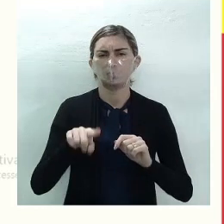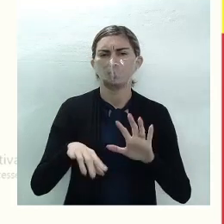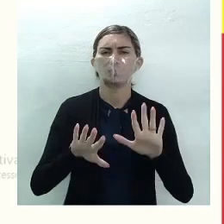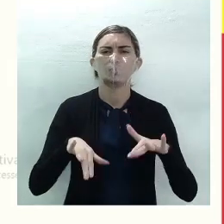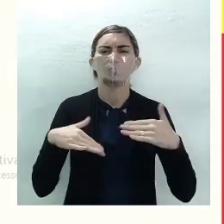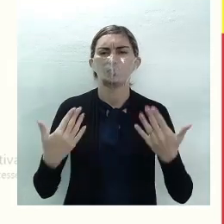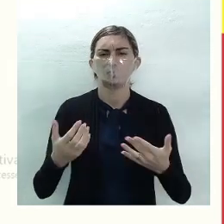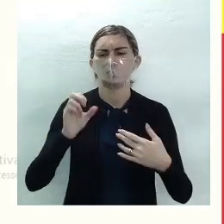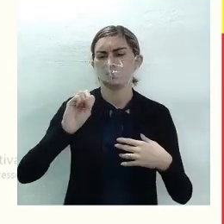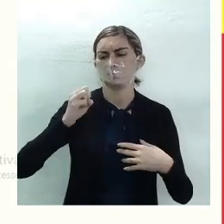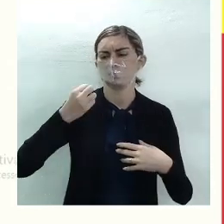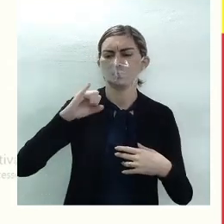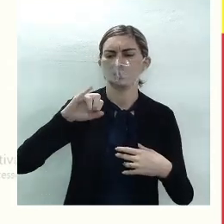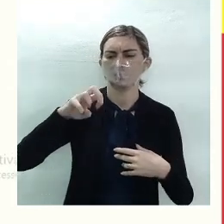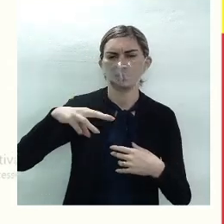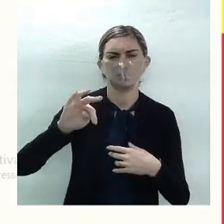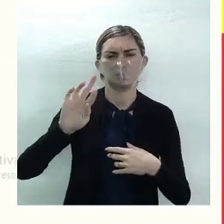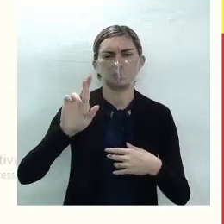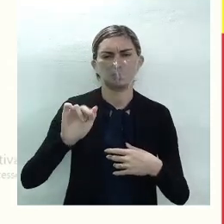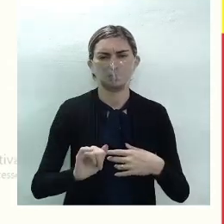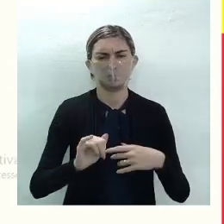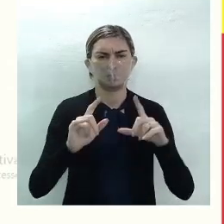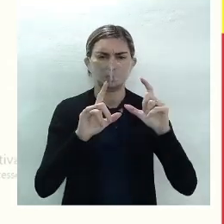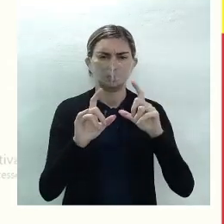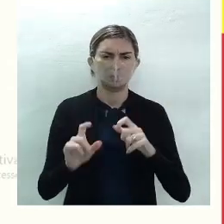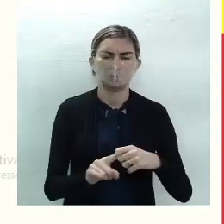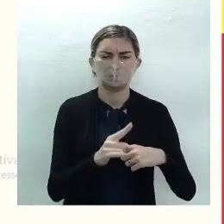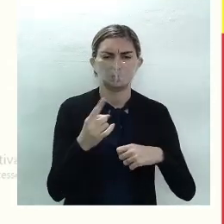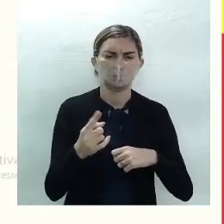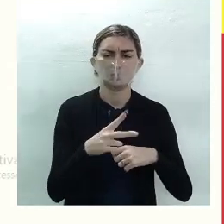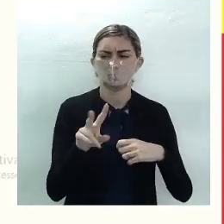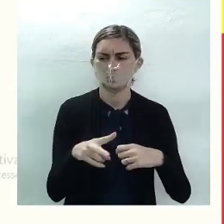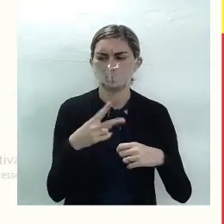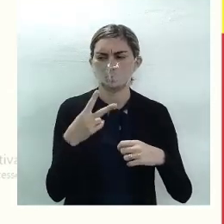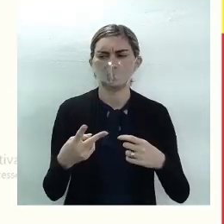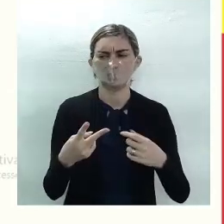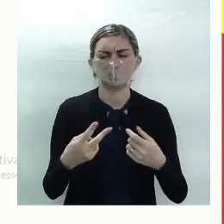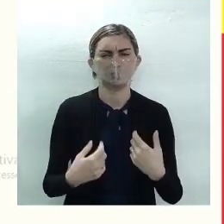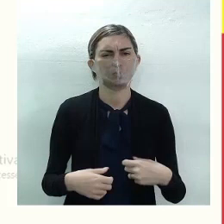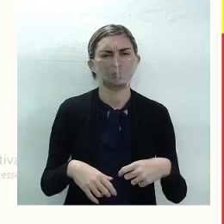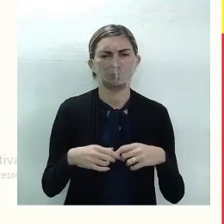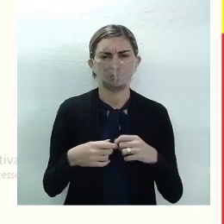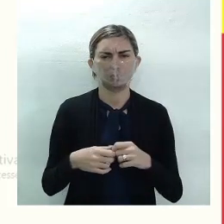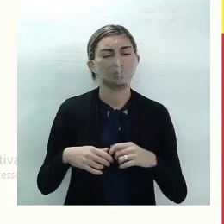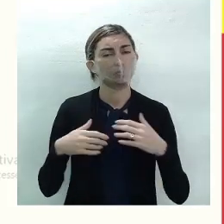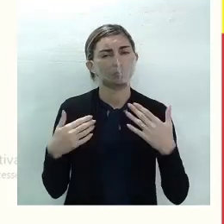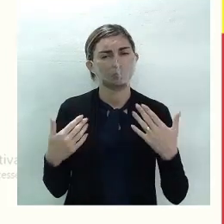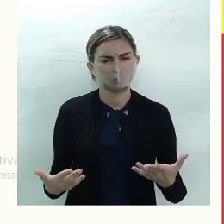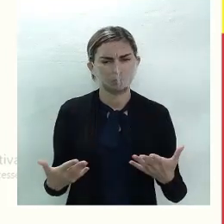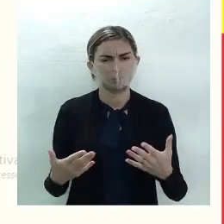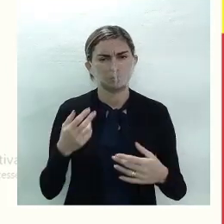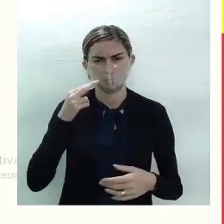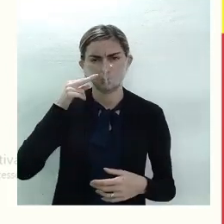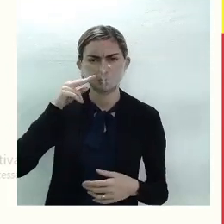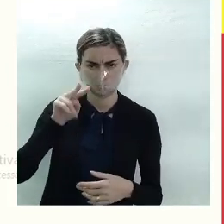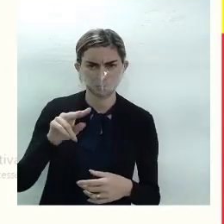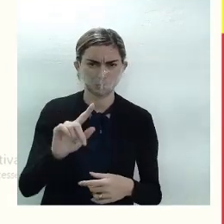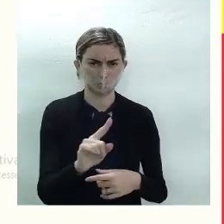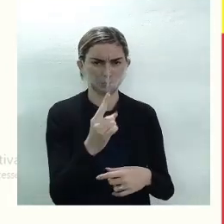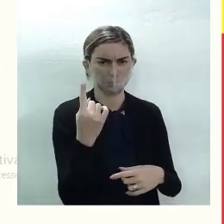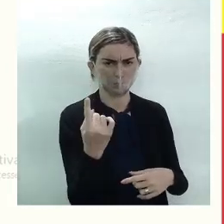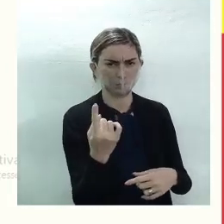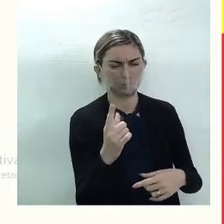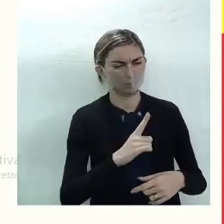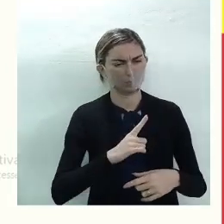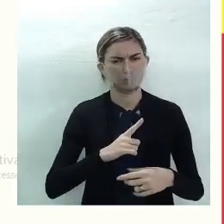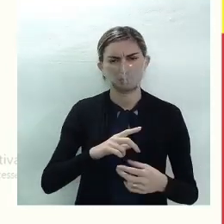qual simetria da imagem 1? A imagem 3 é qual simetria da imagem 1? Veja que a imagem 1, vamos dizer assim,